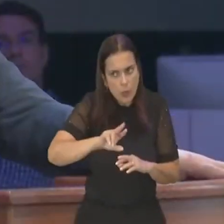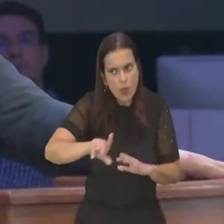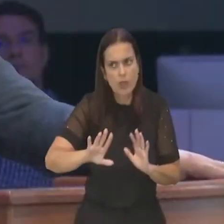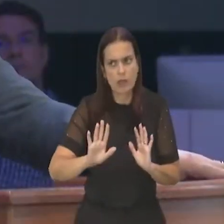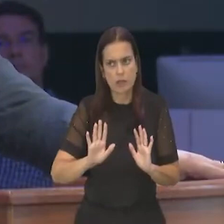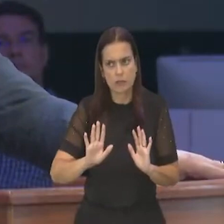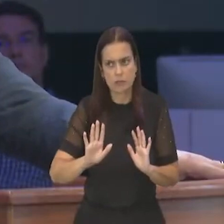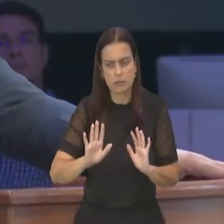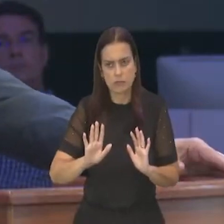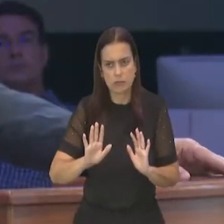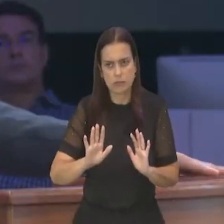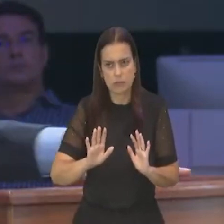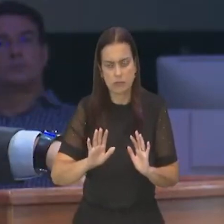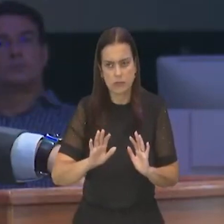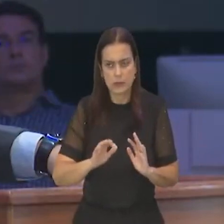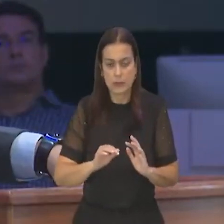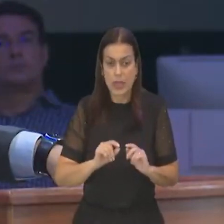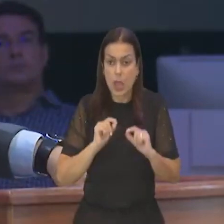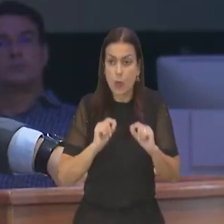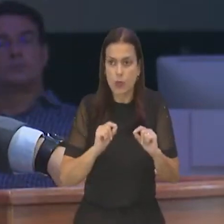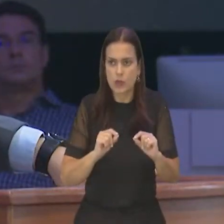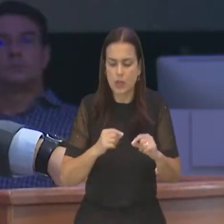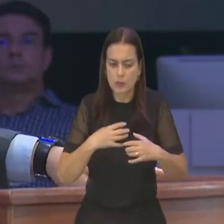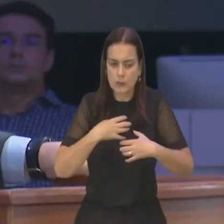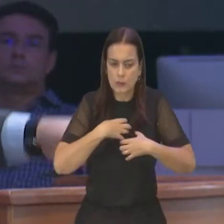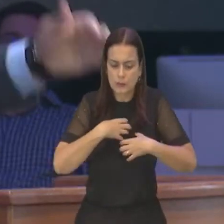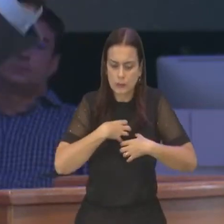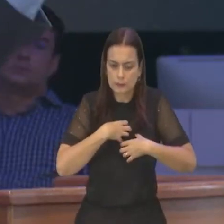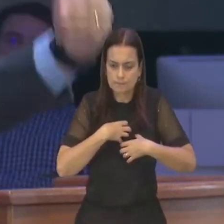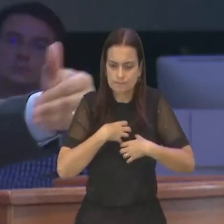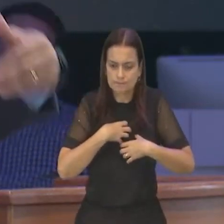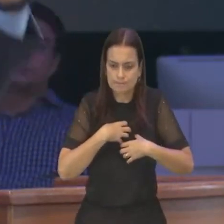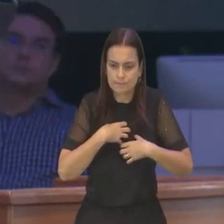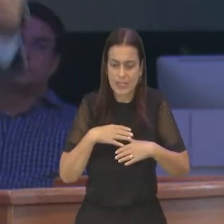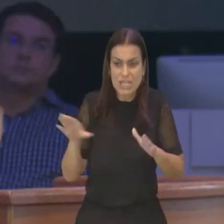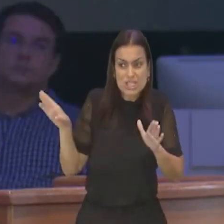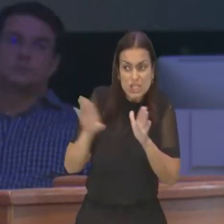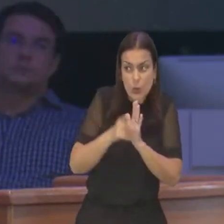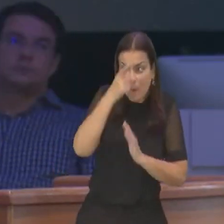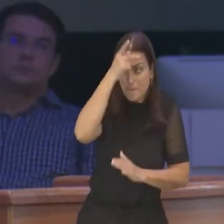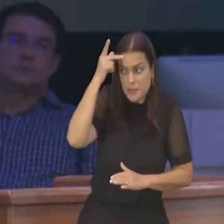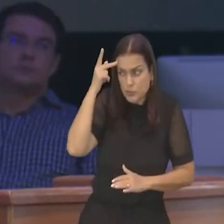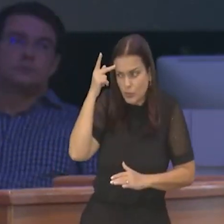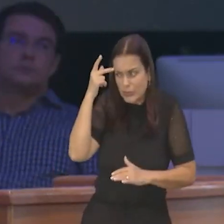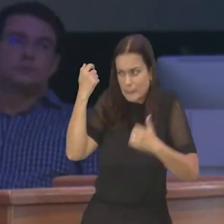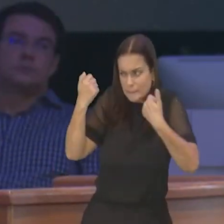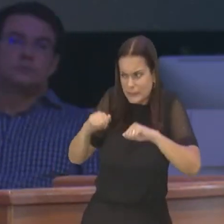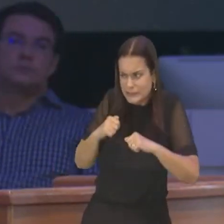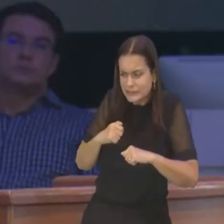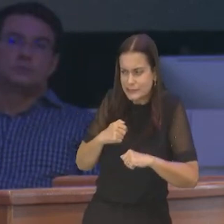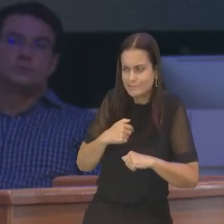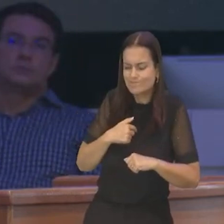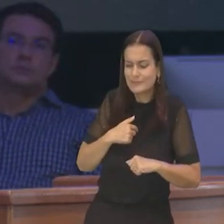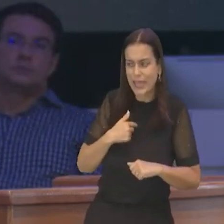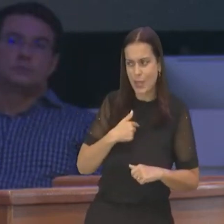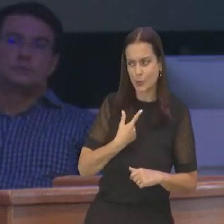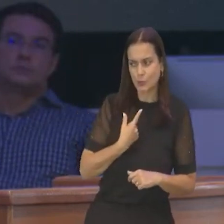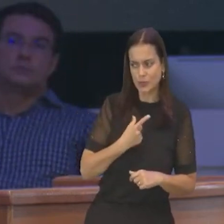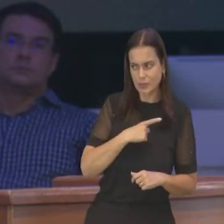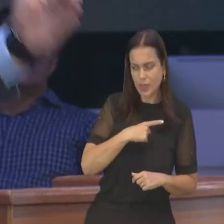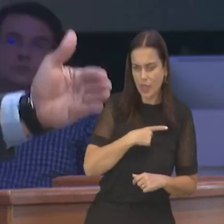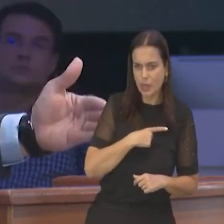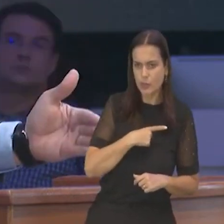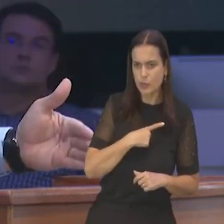ideia. A ideia traz um sentimento seguinte: chegou alguém com necessidade, o que eu tenho, o